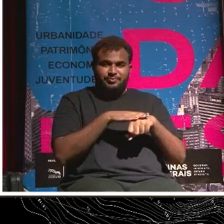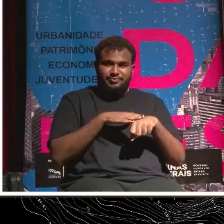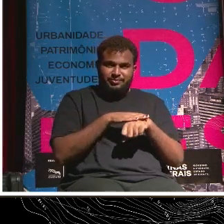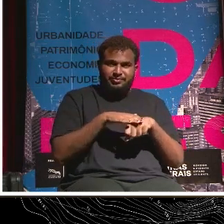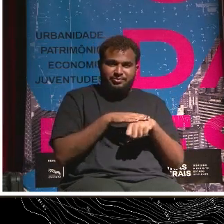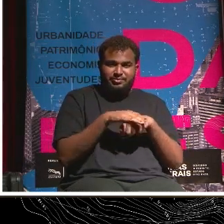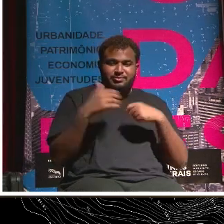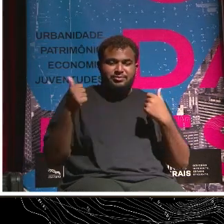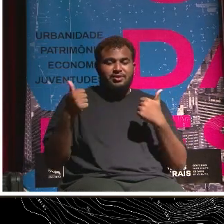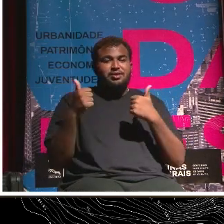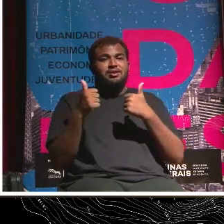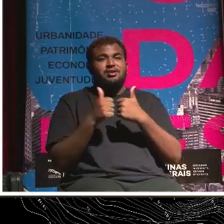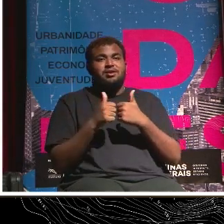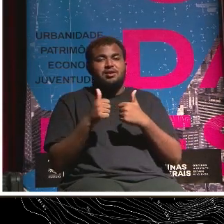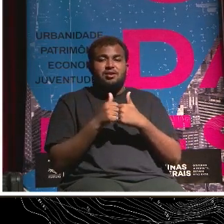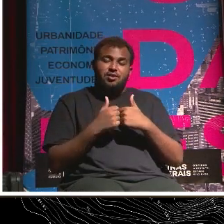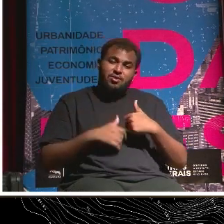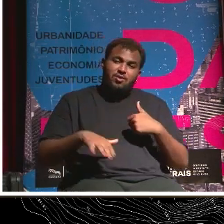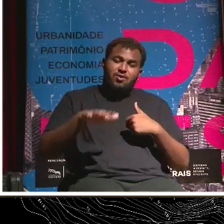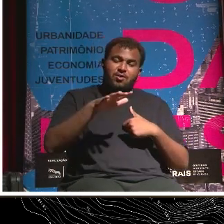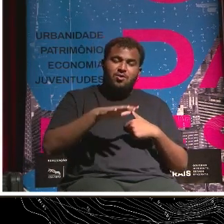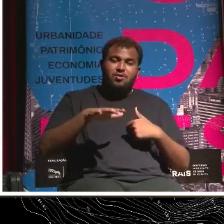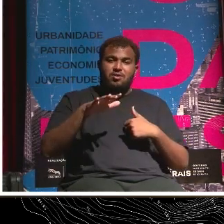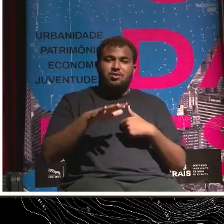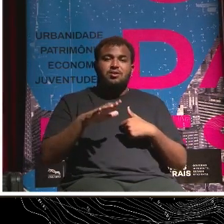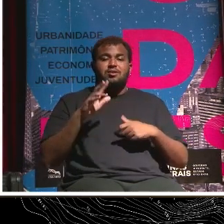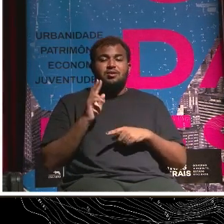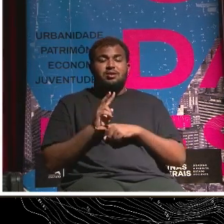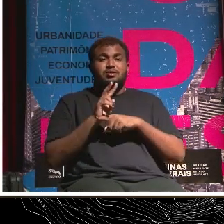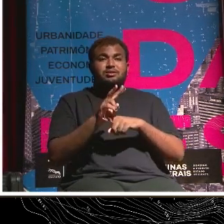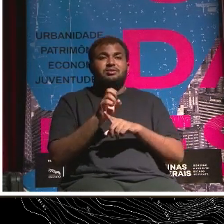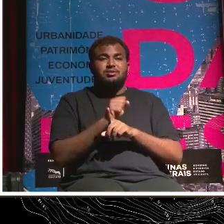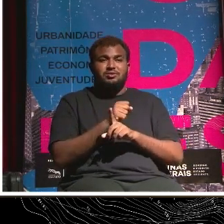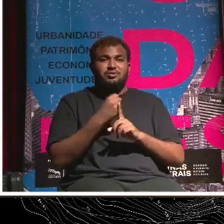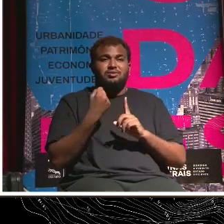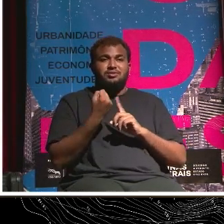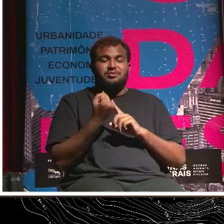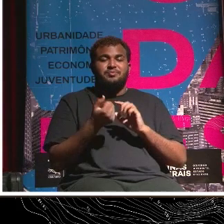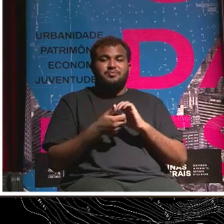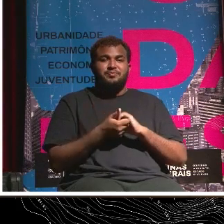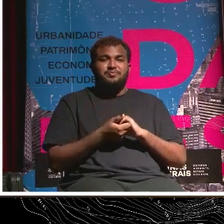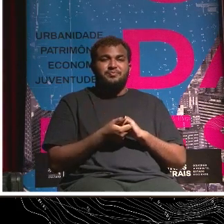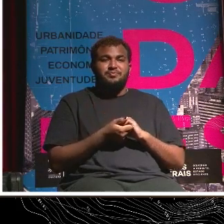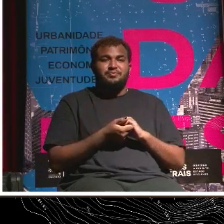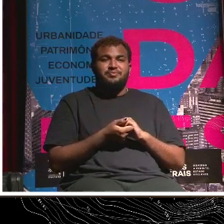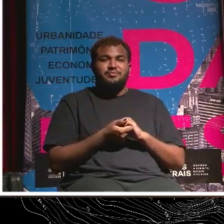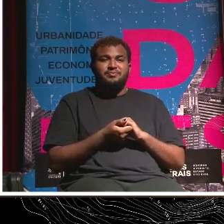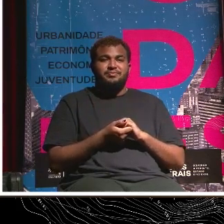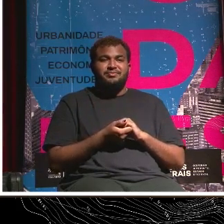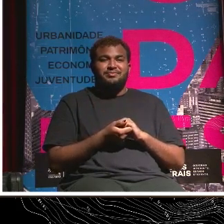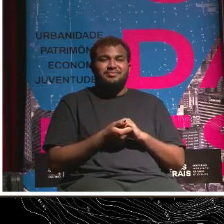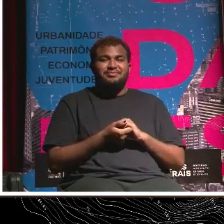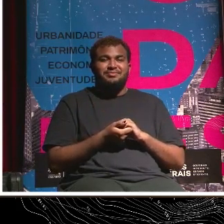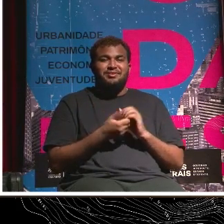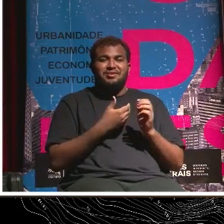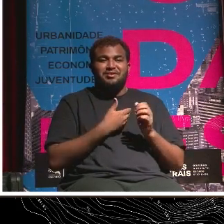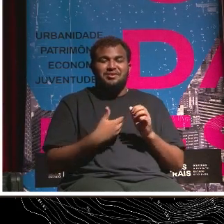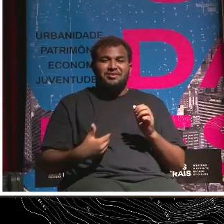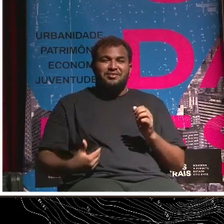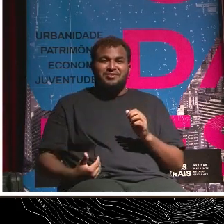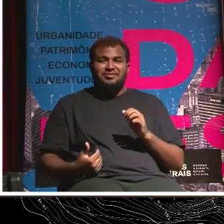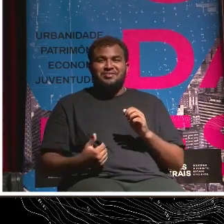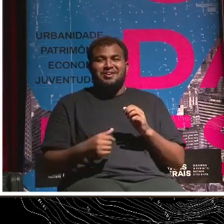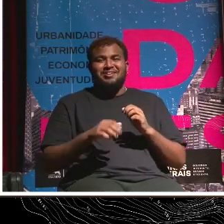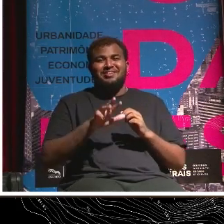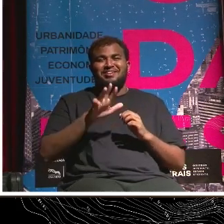a sério do campo da assistência social. O campo da assistência social e estamos no governo Lula, então, falando